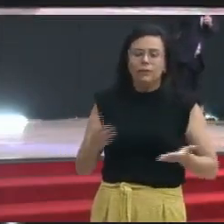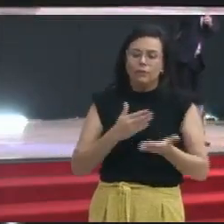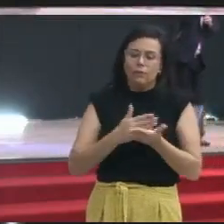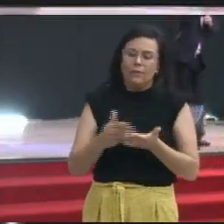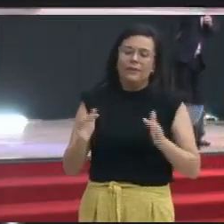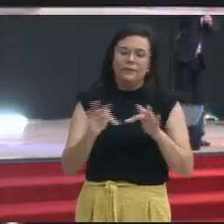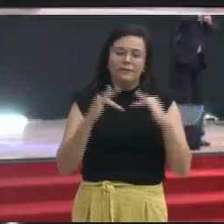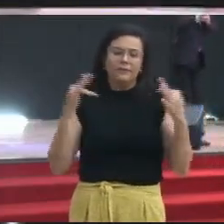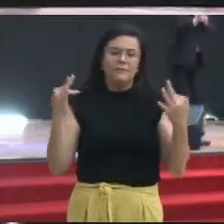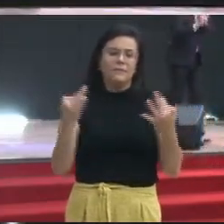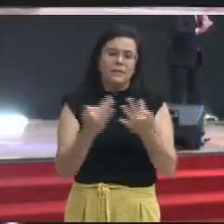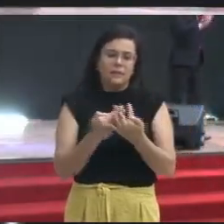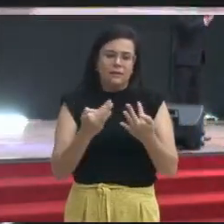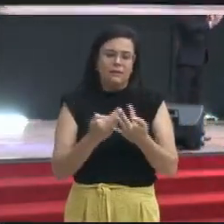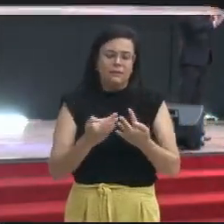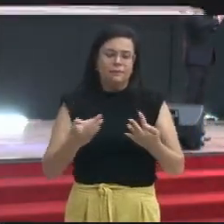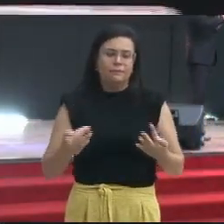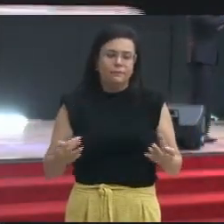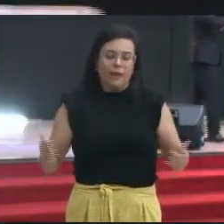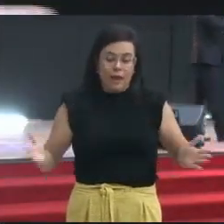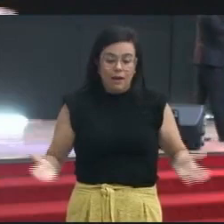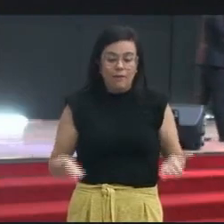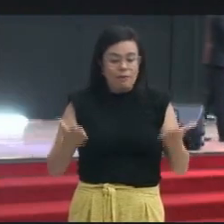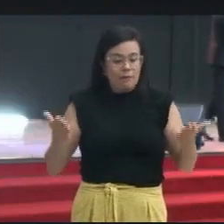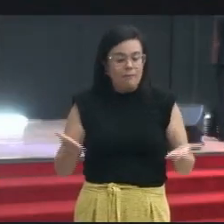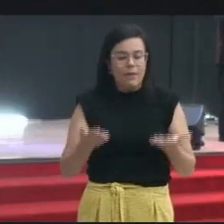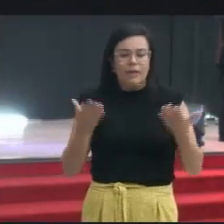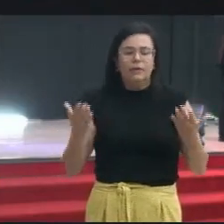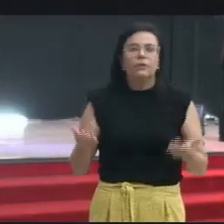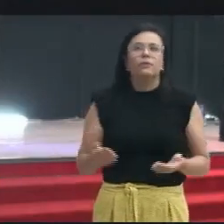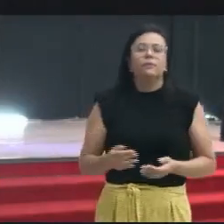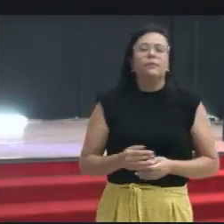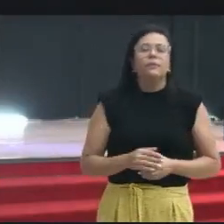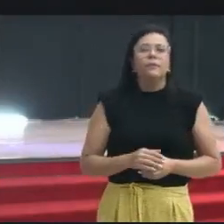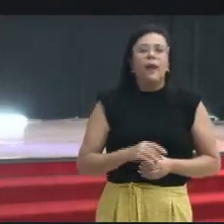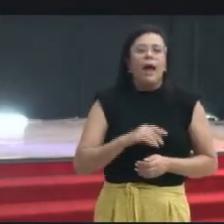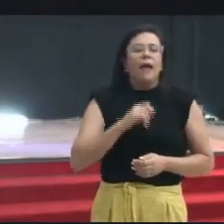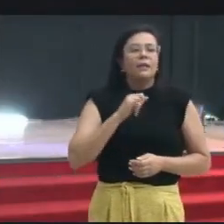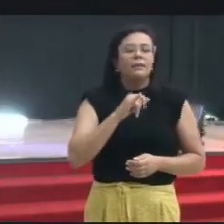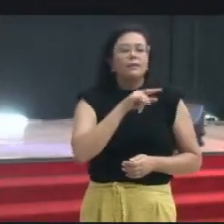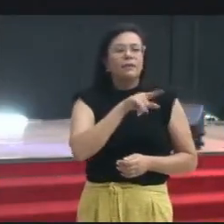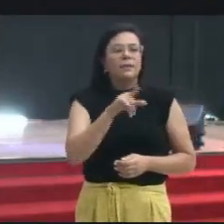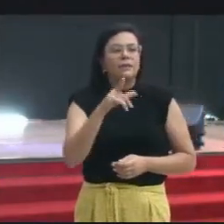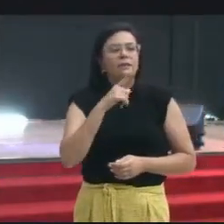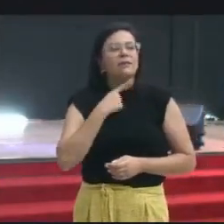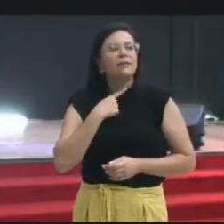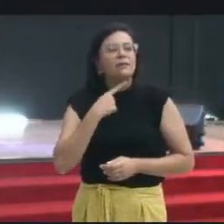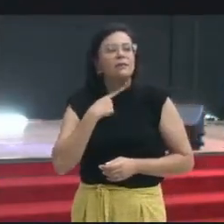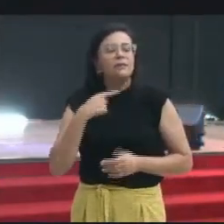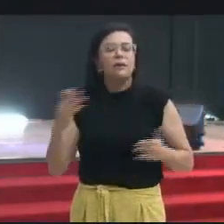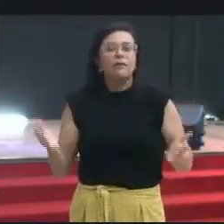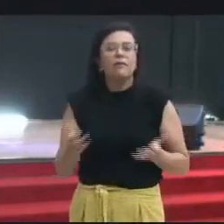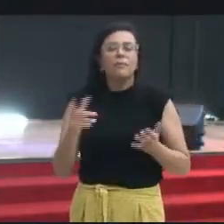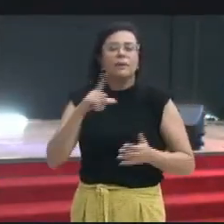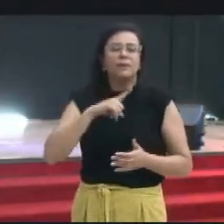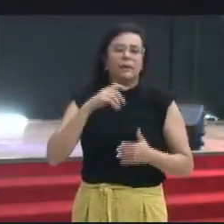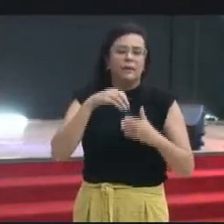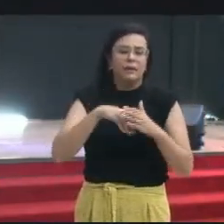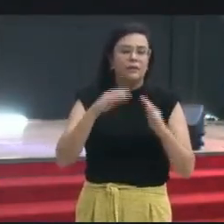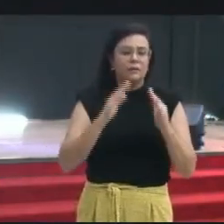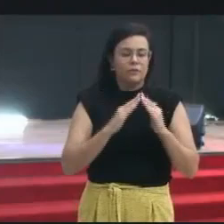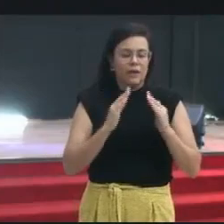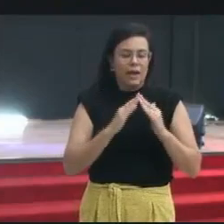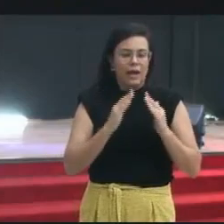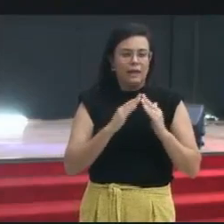família. Avivamento começa na casa. Se você deseja que um avivamento comece em sua casa, eu quero lhe dar